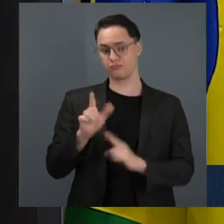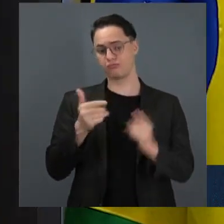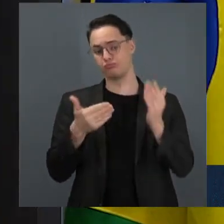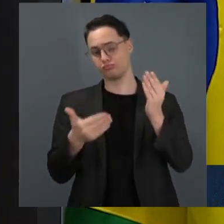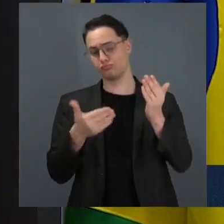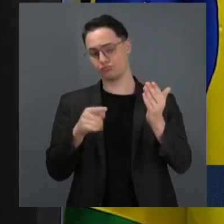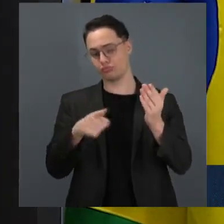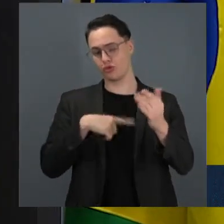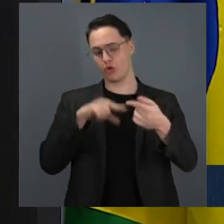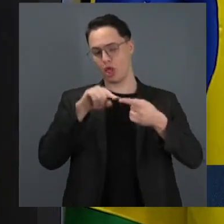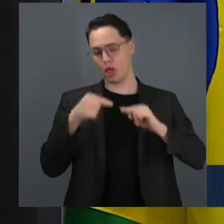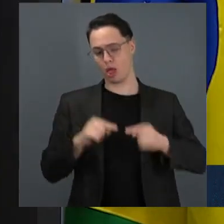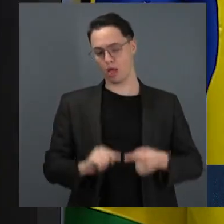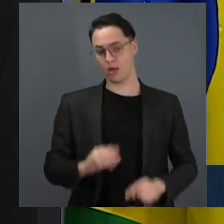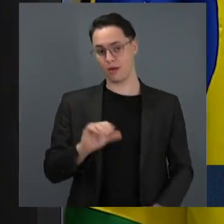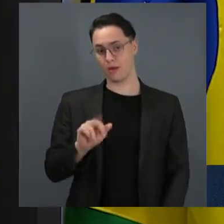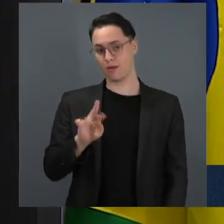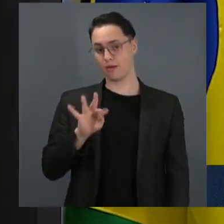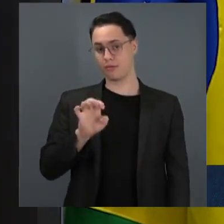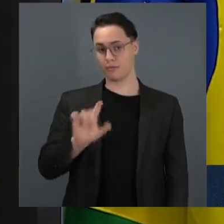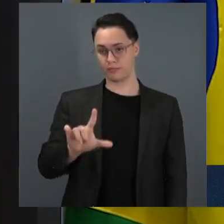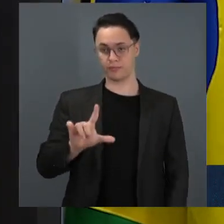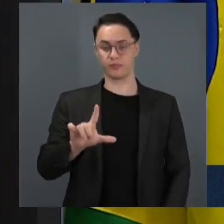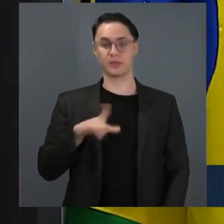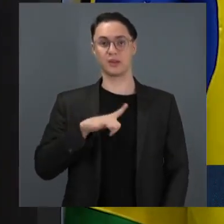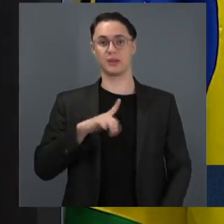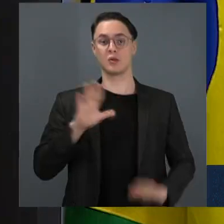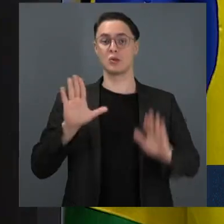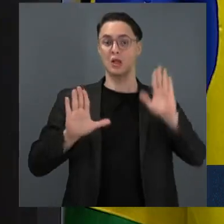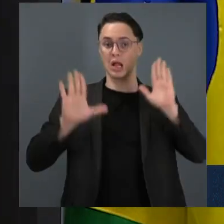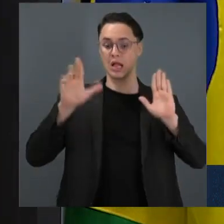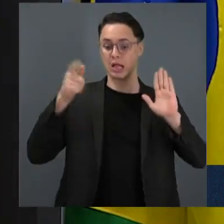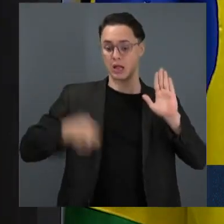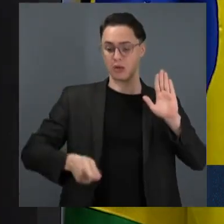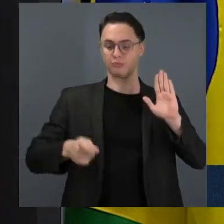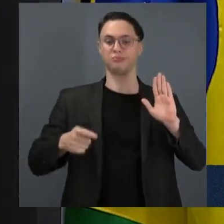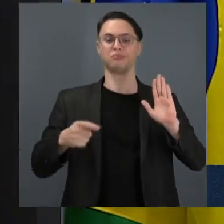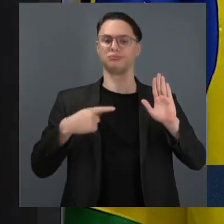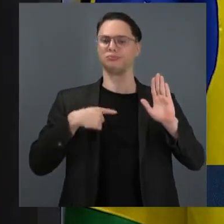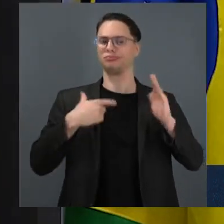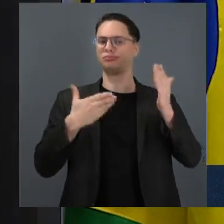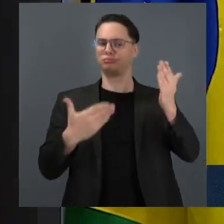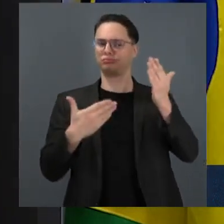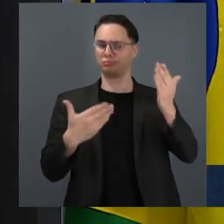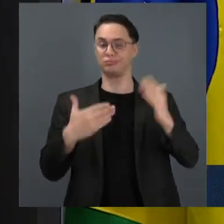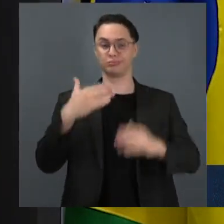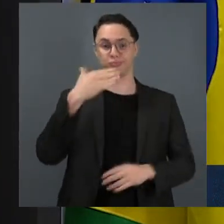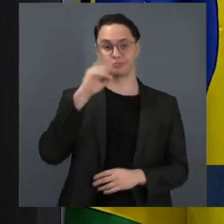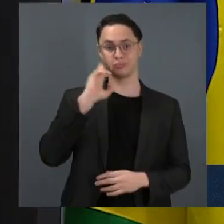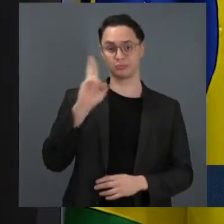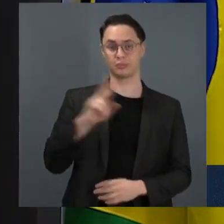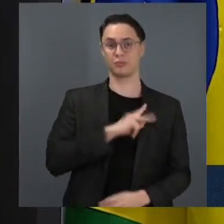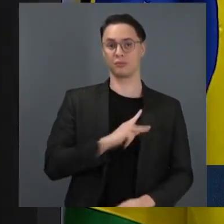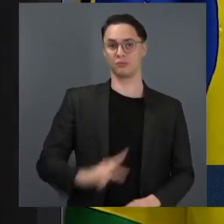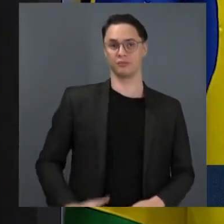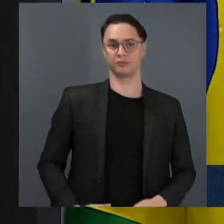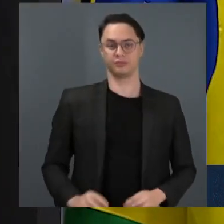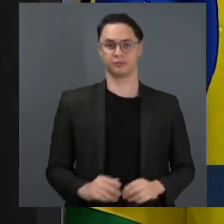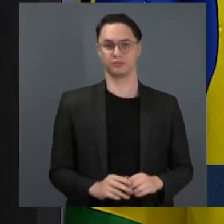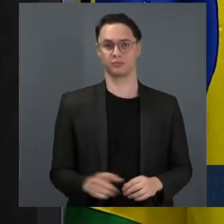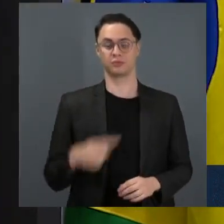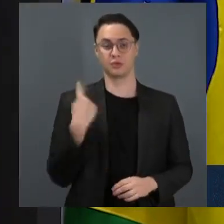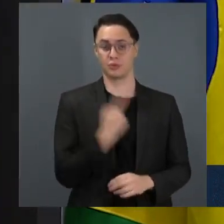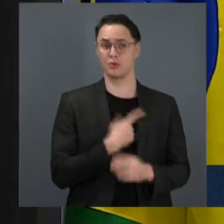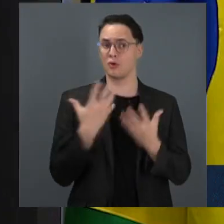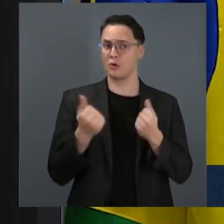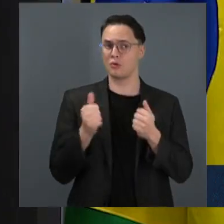formação de cartel nesse leilão absolutamente suspeito. Senhor presidente, nós vamos